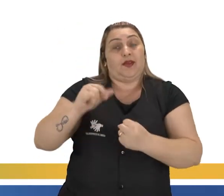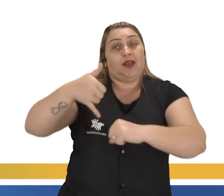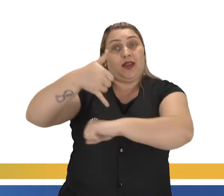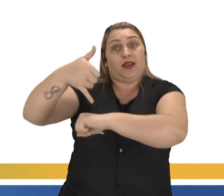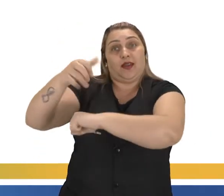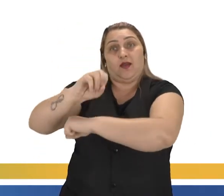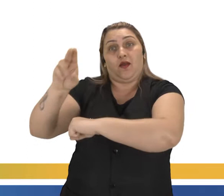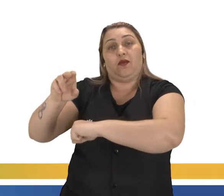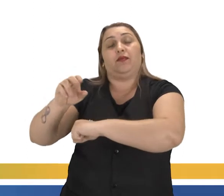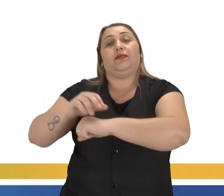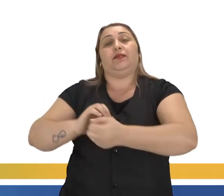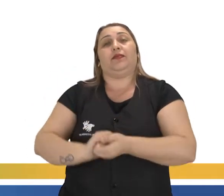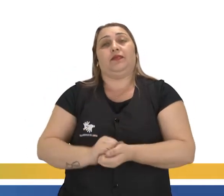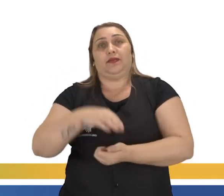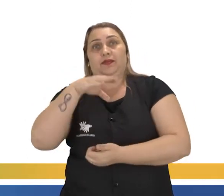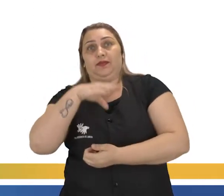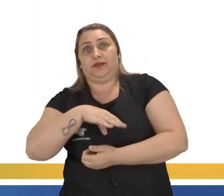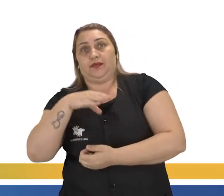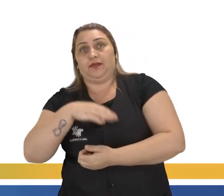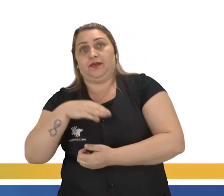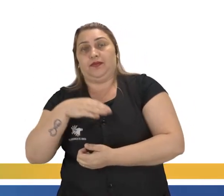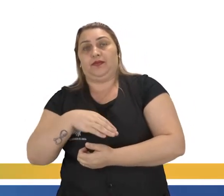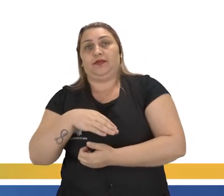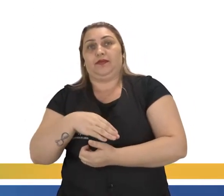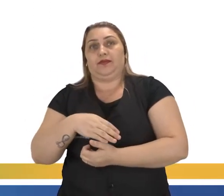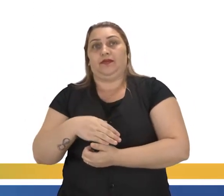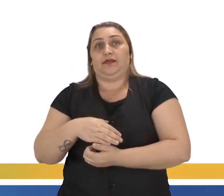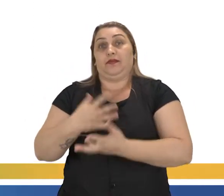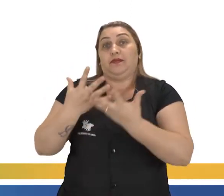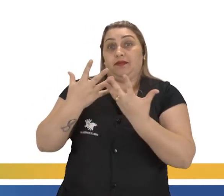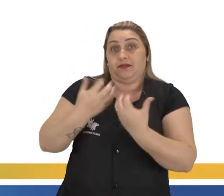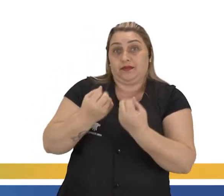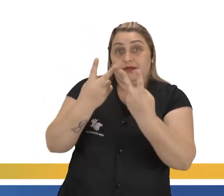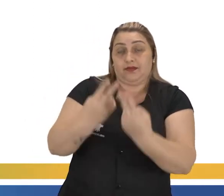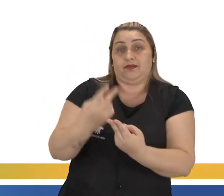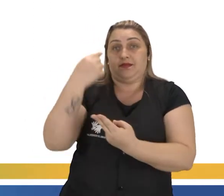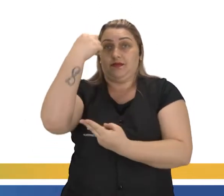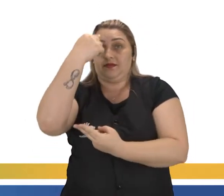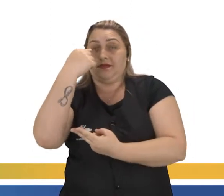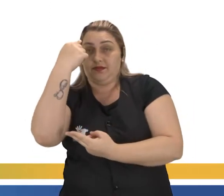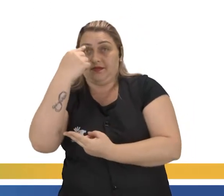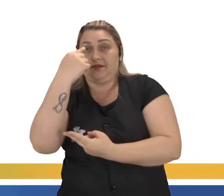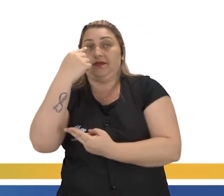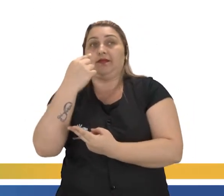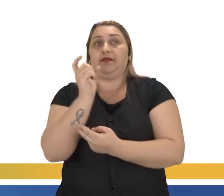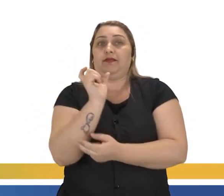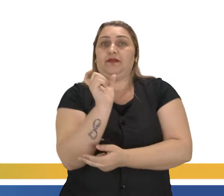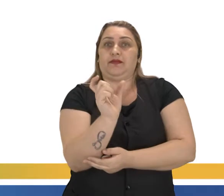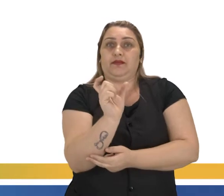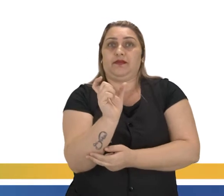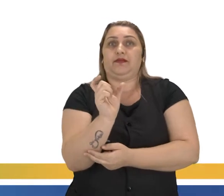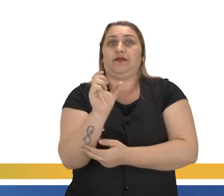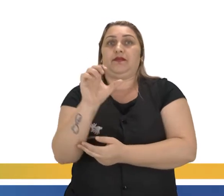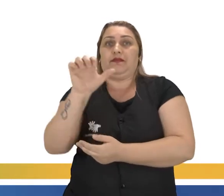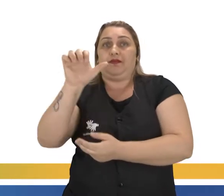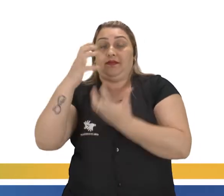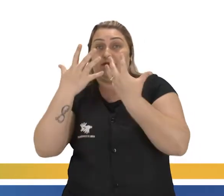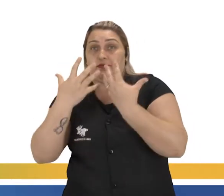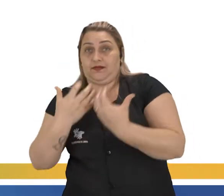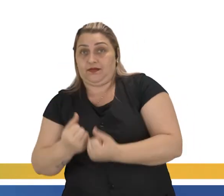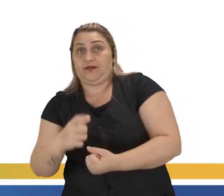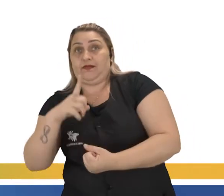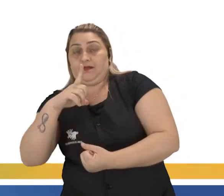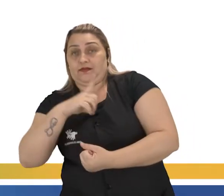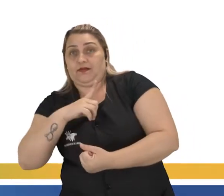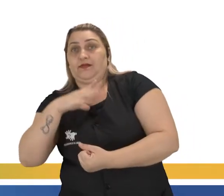ou de óleo. E no português, no espanhol eu digo acepte. Ou seja, a palavra aceite existe tanto